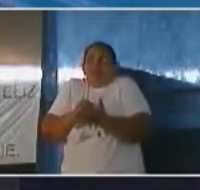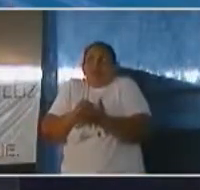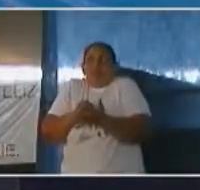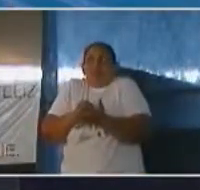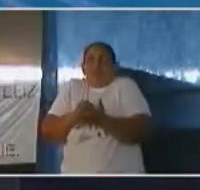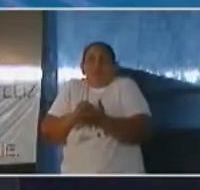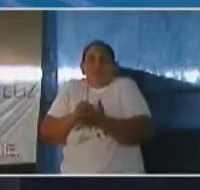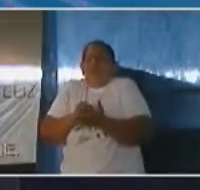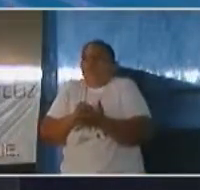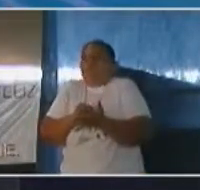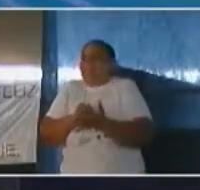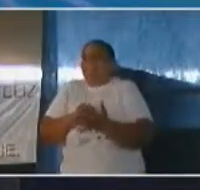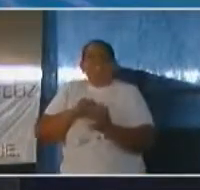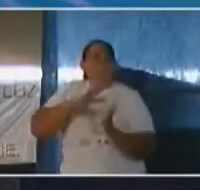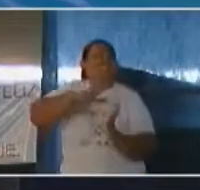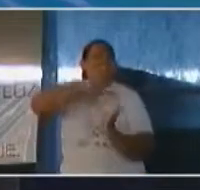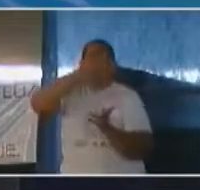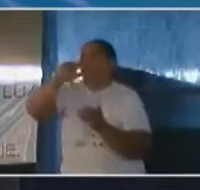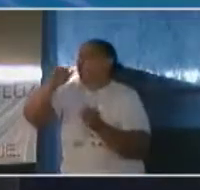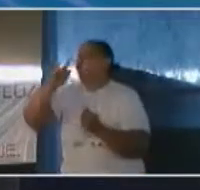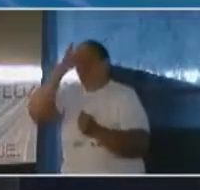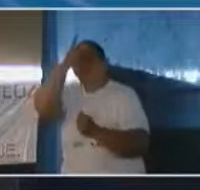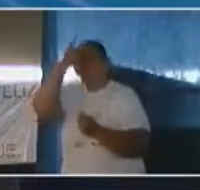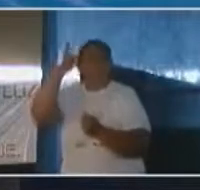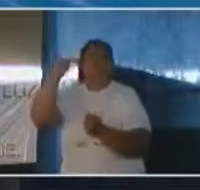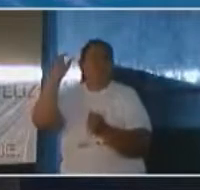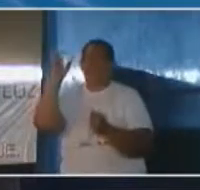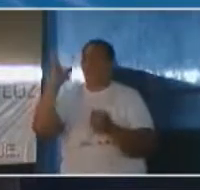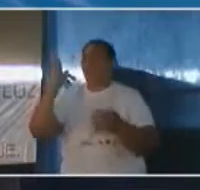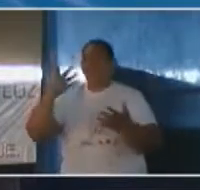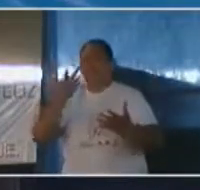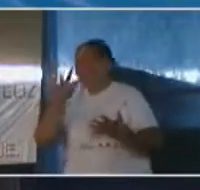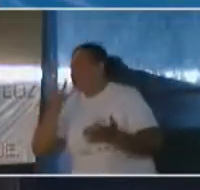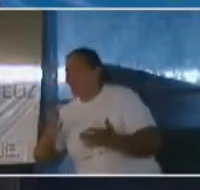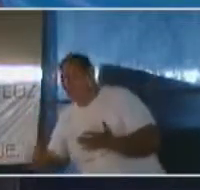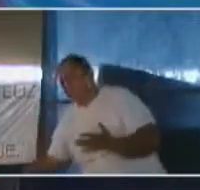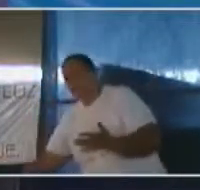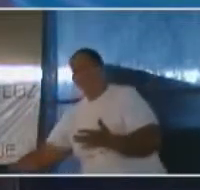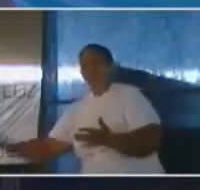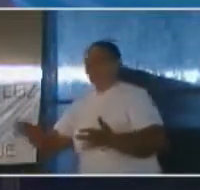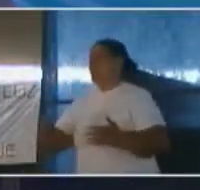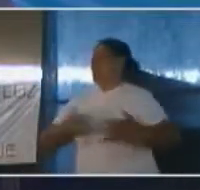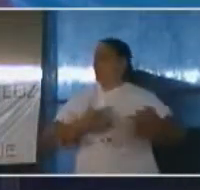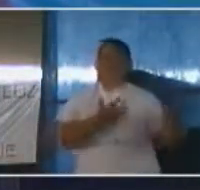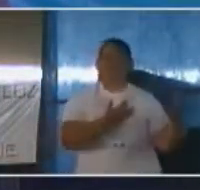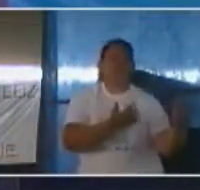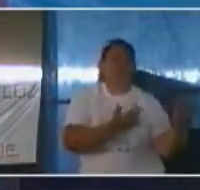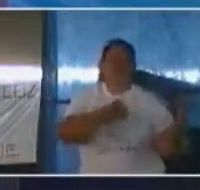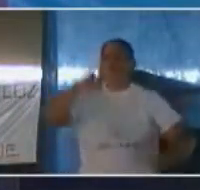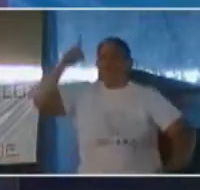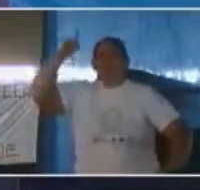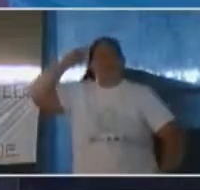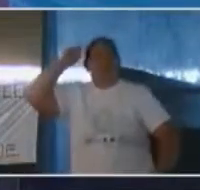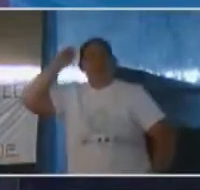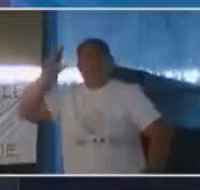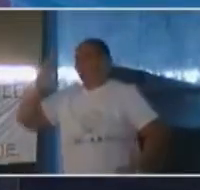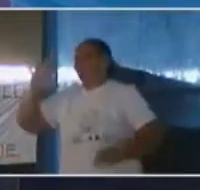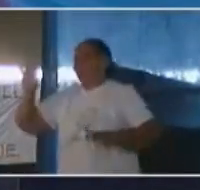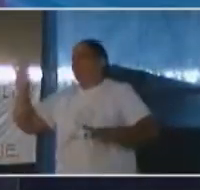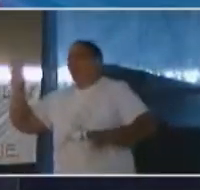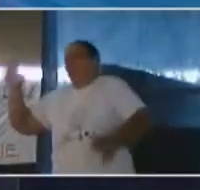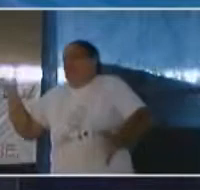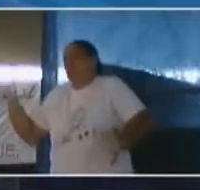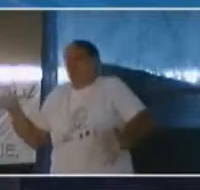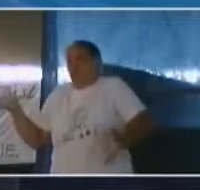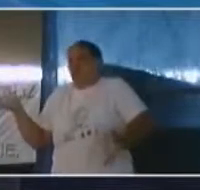presente na vida de muita gente. É por isso que nós vamos atrás. Nós saímos à procura.